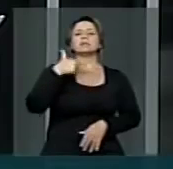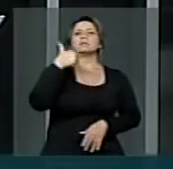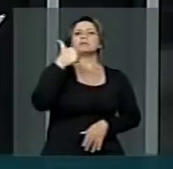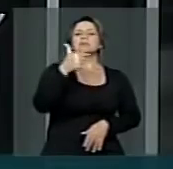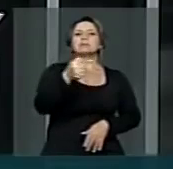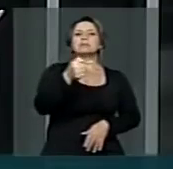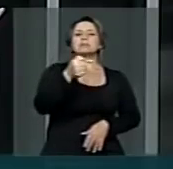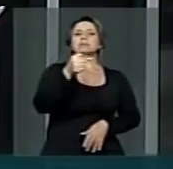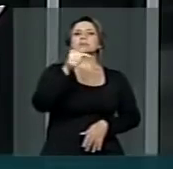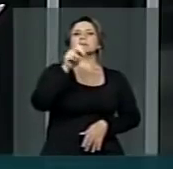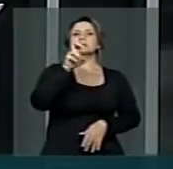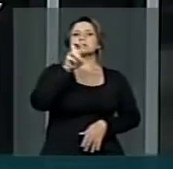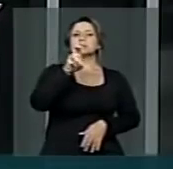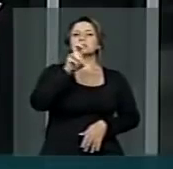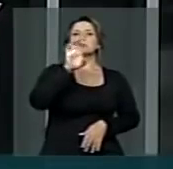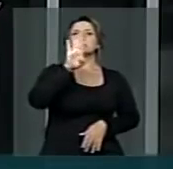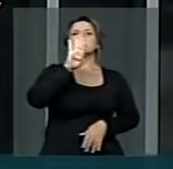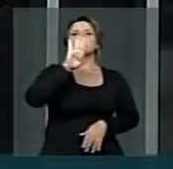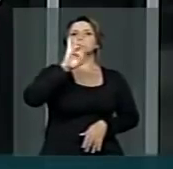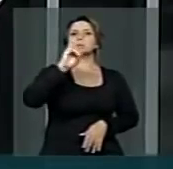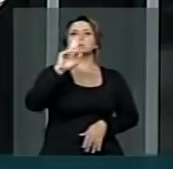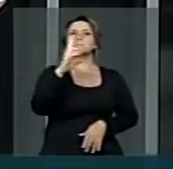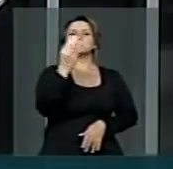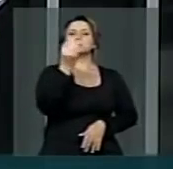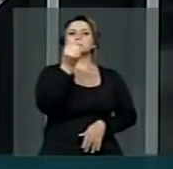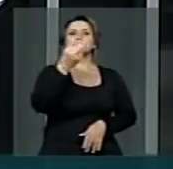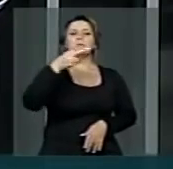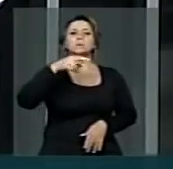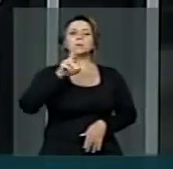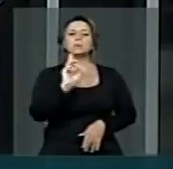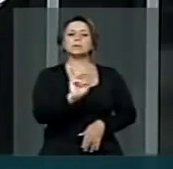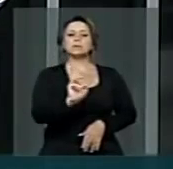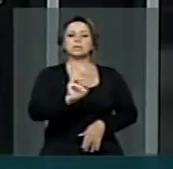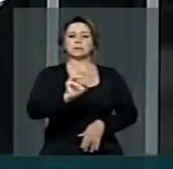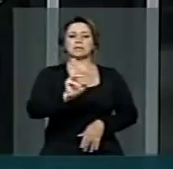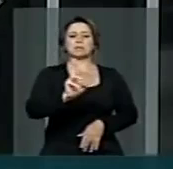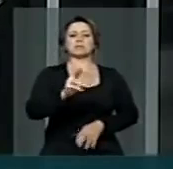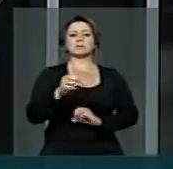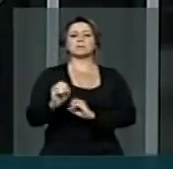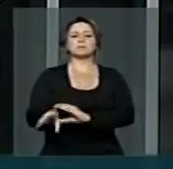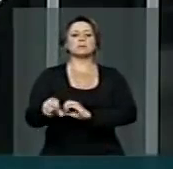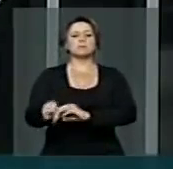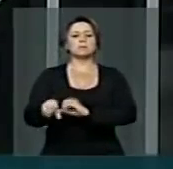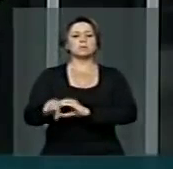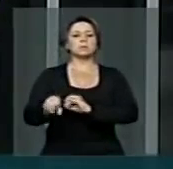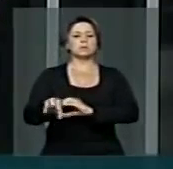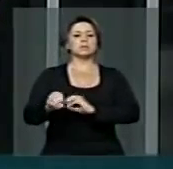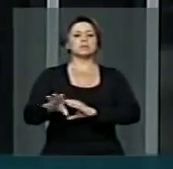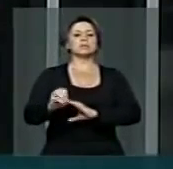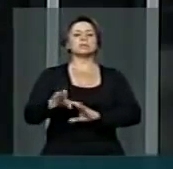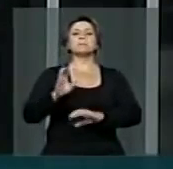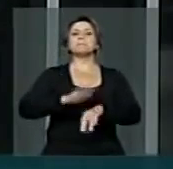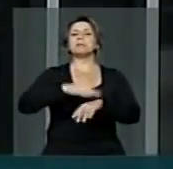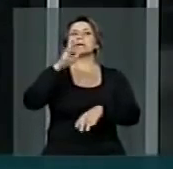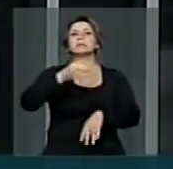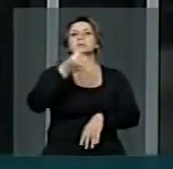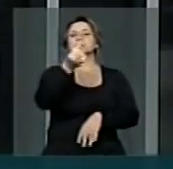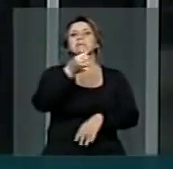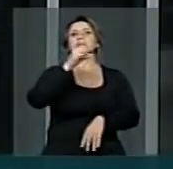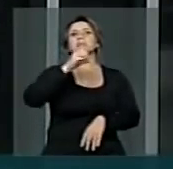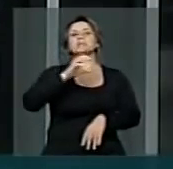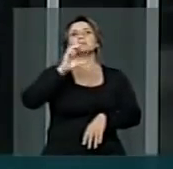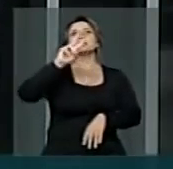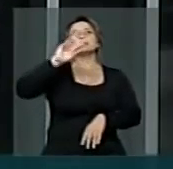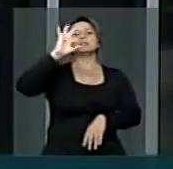75 bilhões de reais com educação, valor 5,6% maior que o estimado para